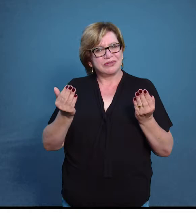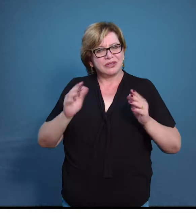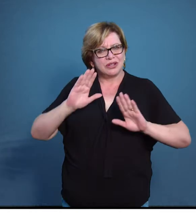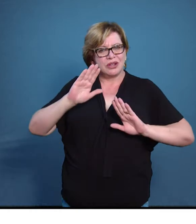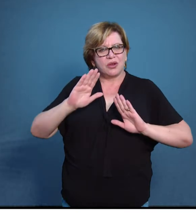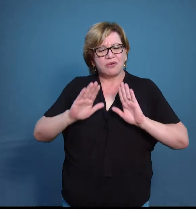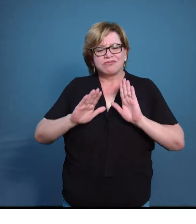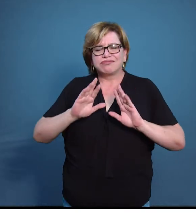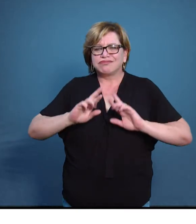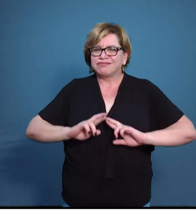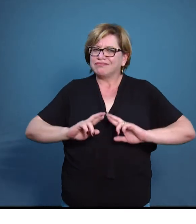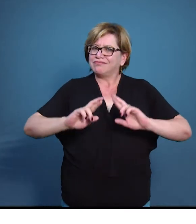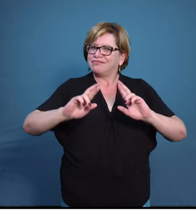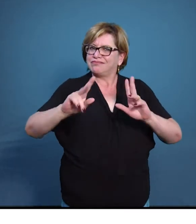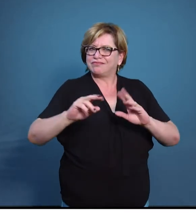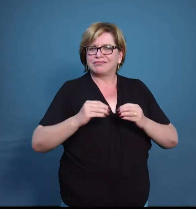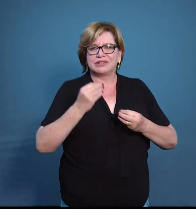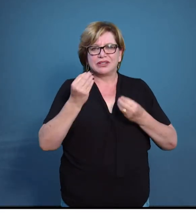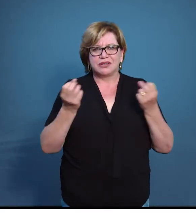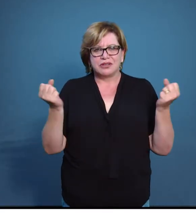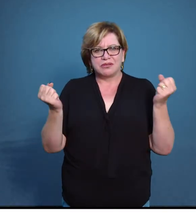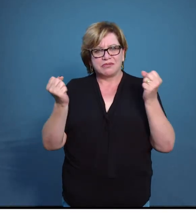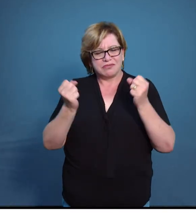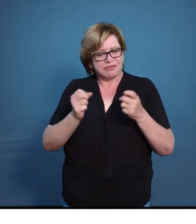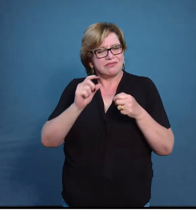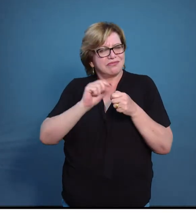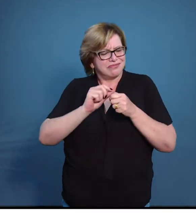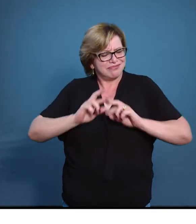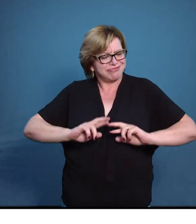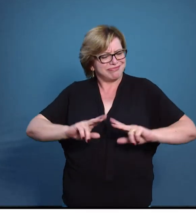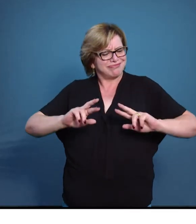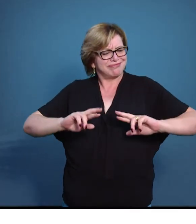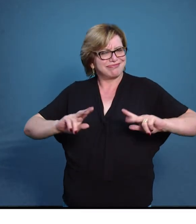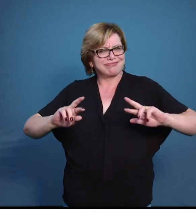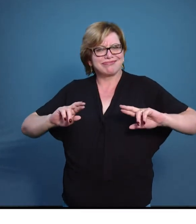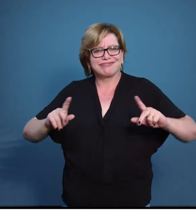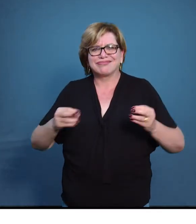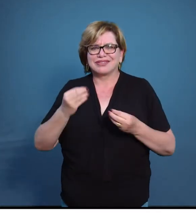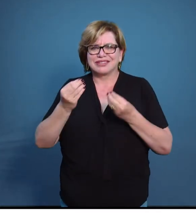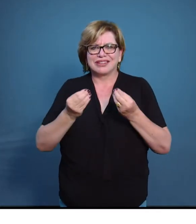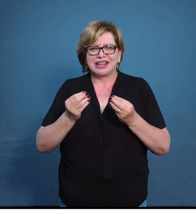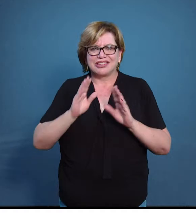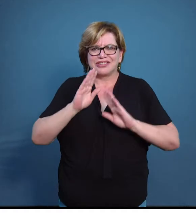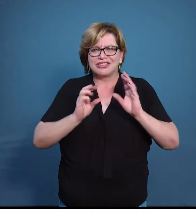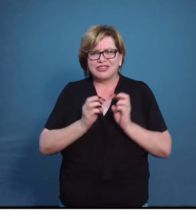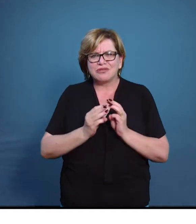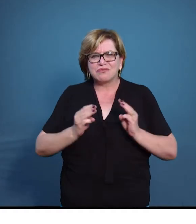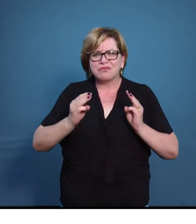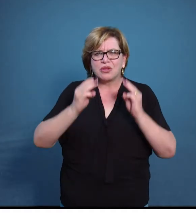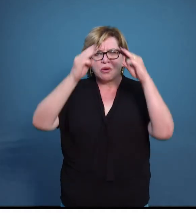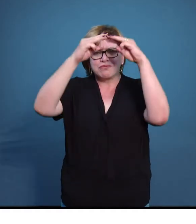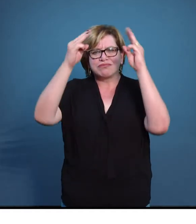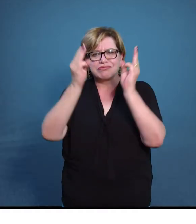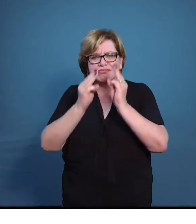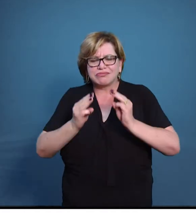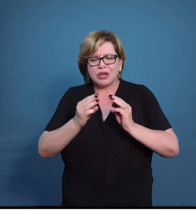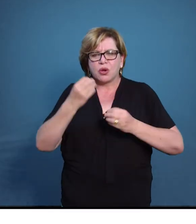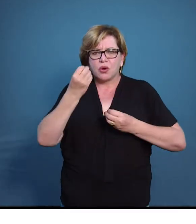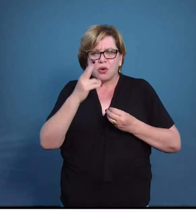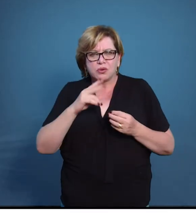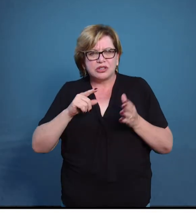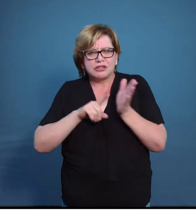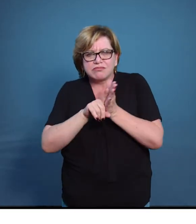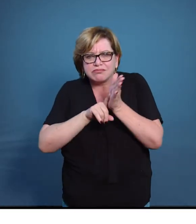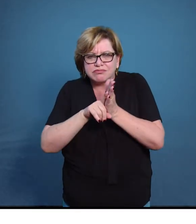outras perguntas. E isso pode ser trabalhado de diversas formas, quando a gente vai a um museu, a uma galeria, quando a gente faz pesquisas